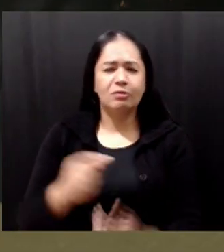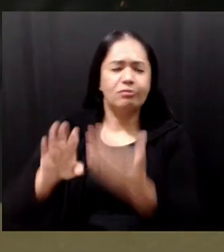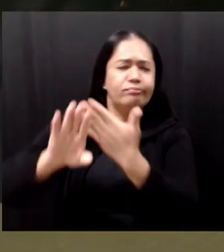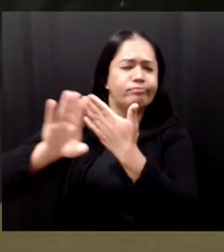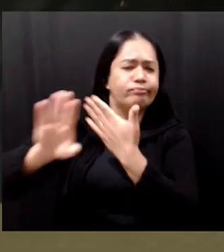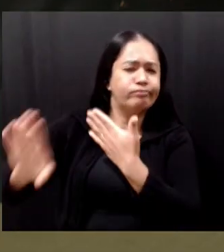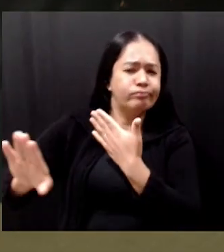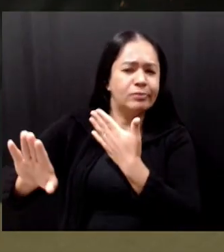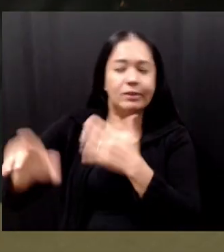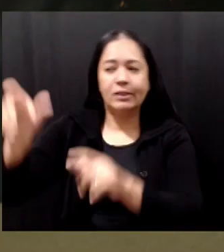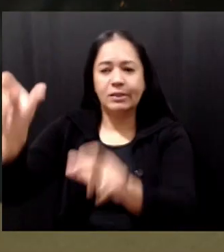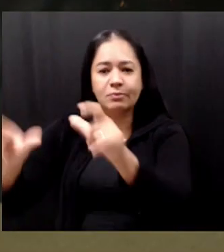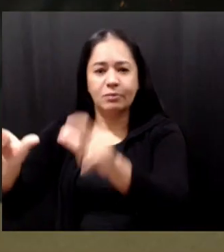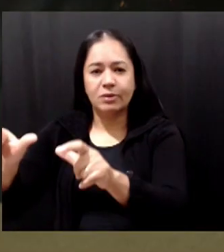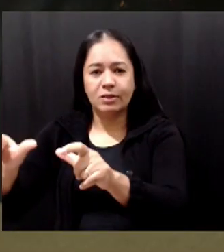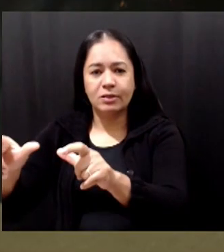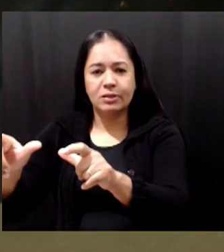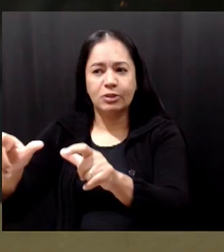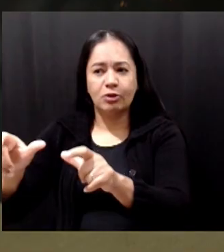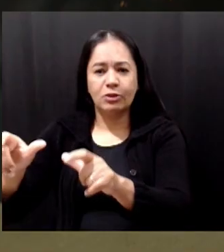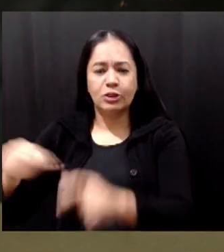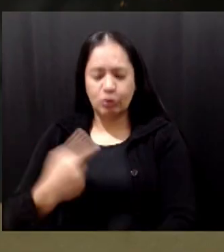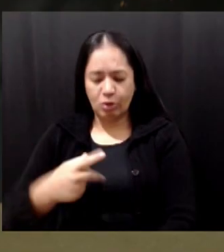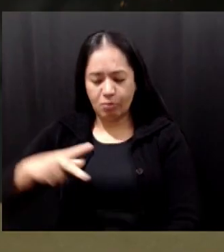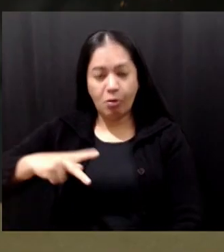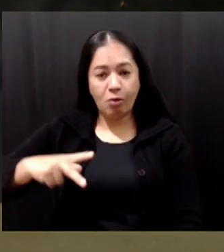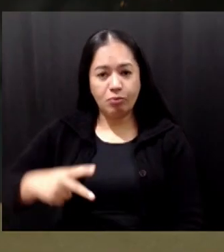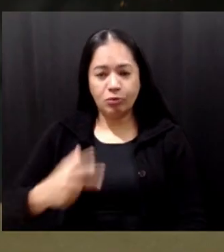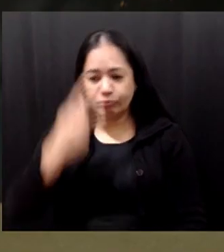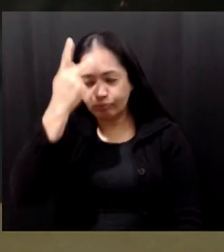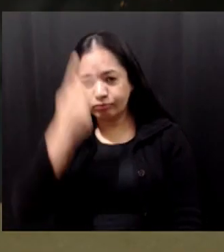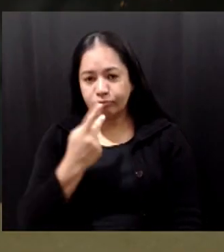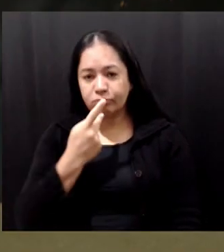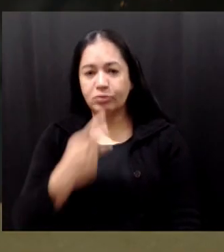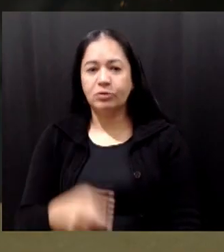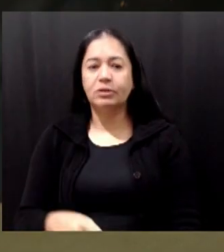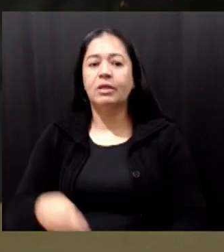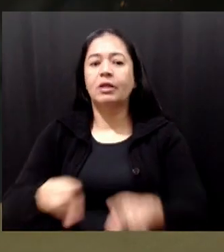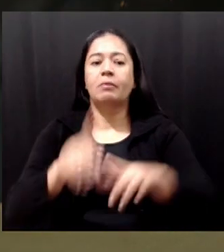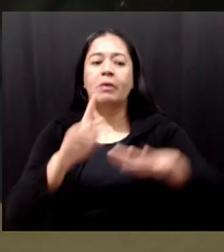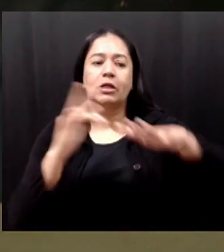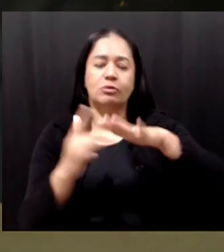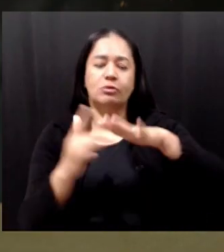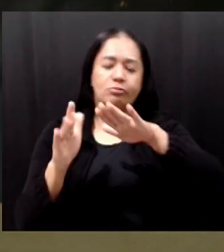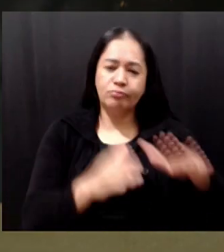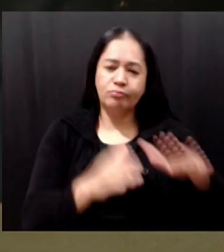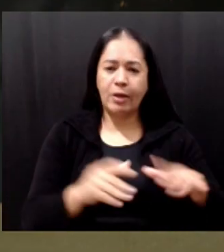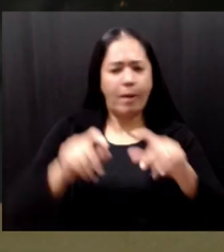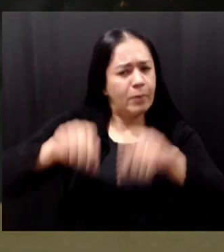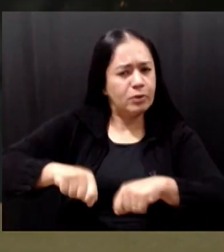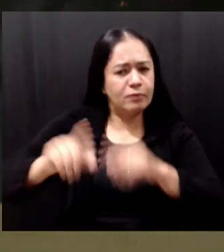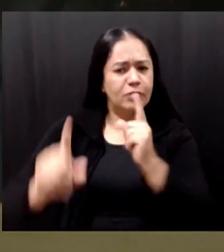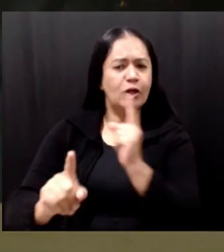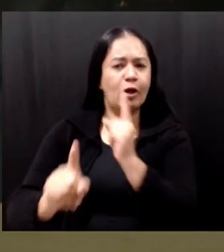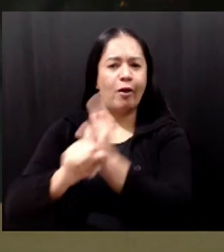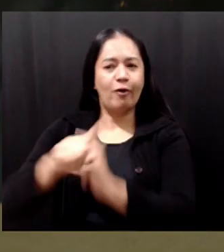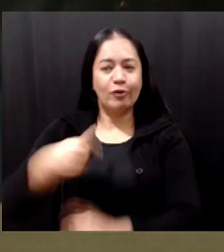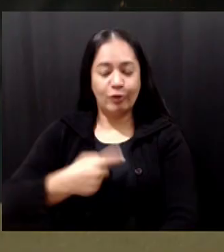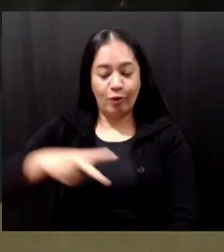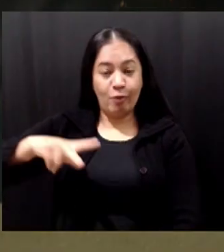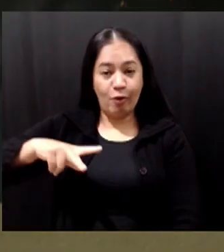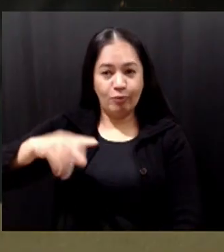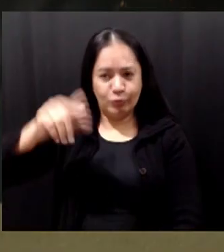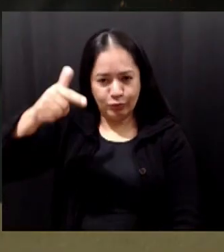realmente somos? Desconectar das redes sociais pode ser uma forma de se reencontrar? Para entender os efeitos do afastamento das